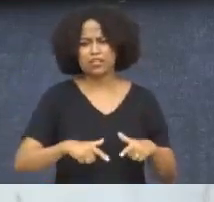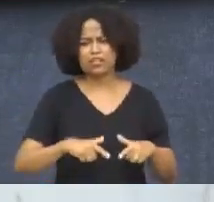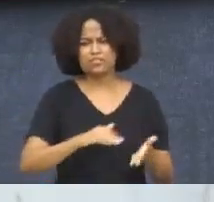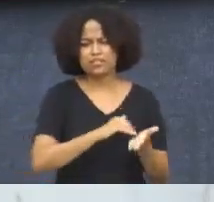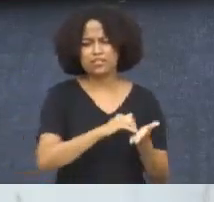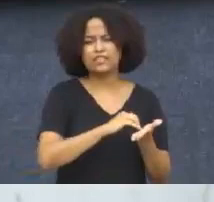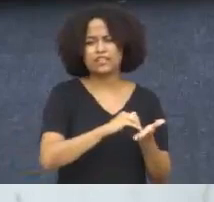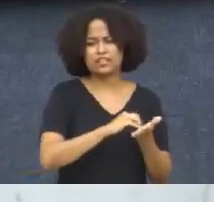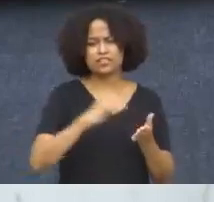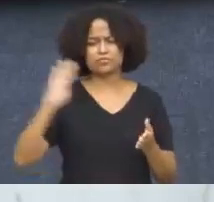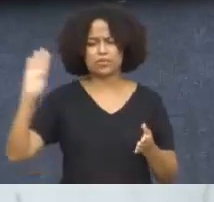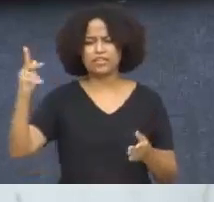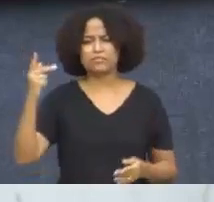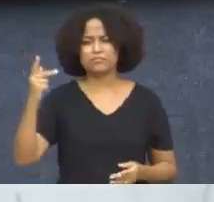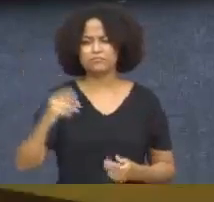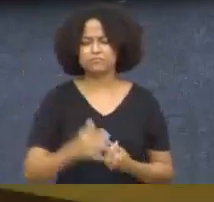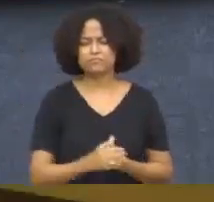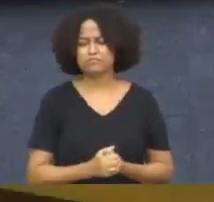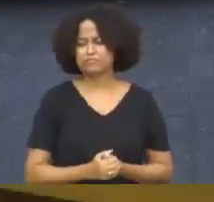em discussão... 142.